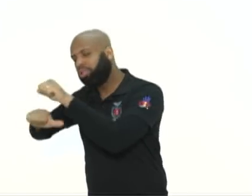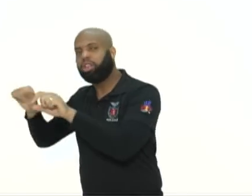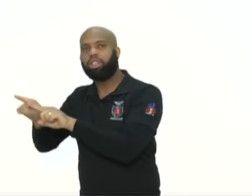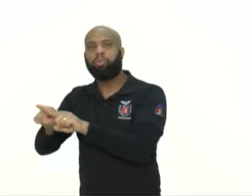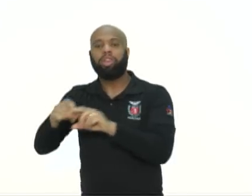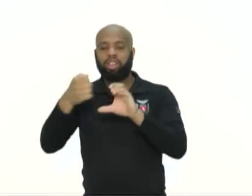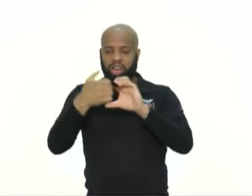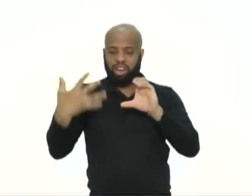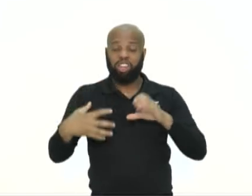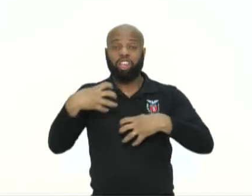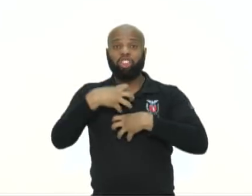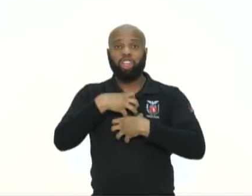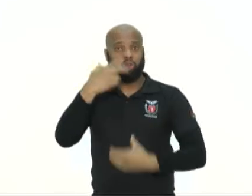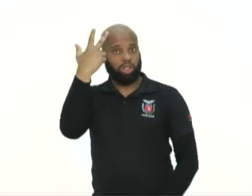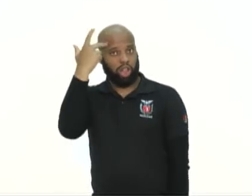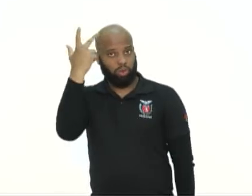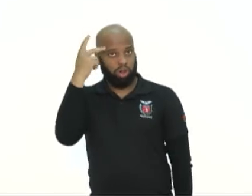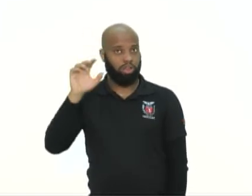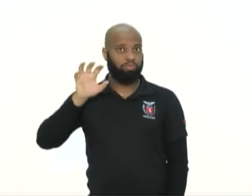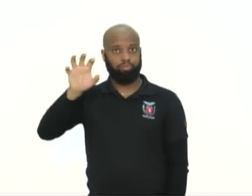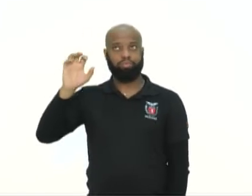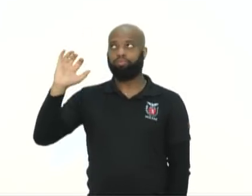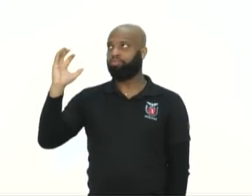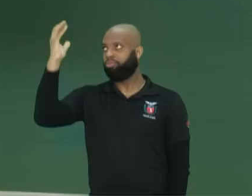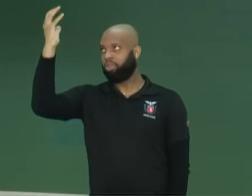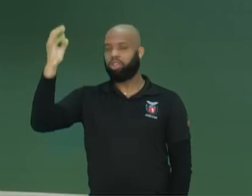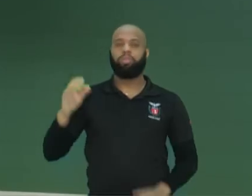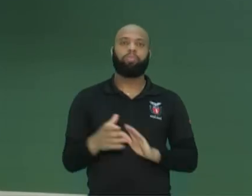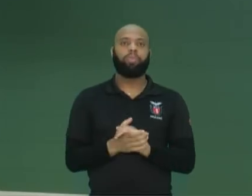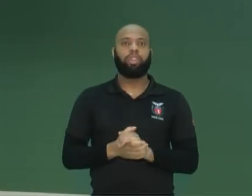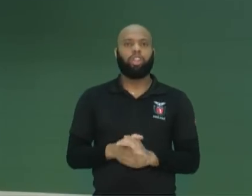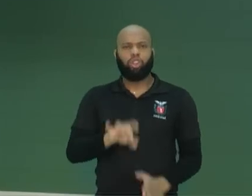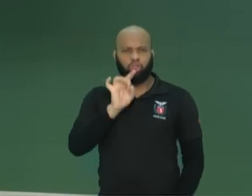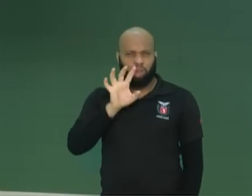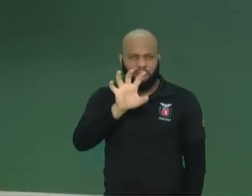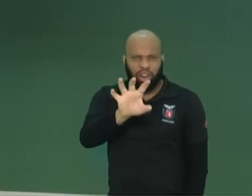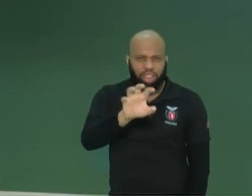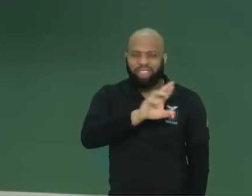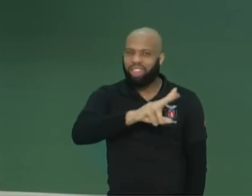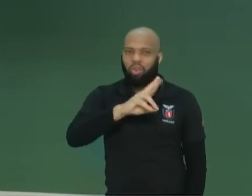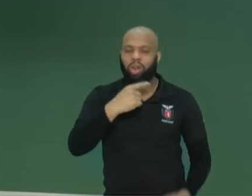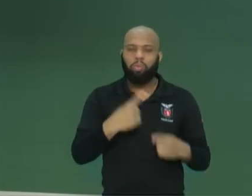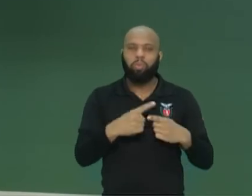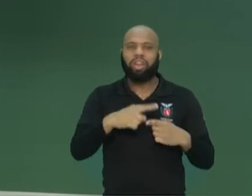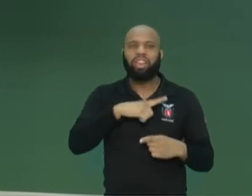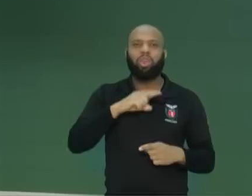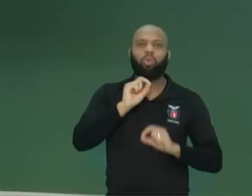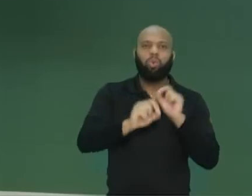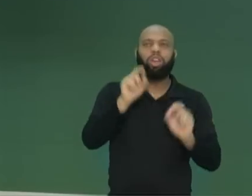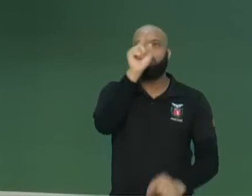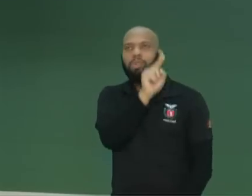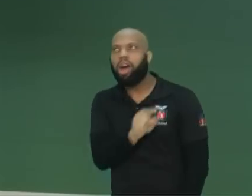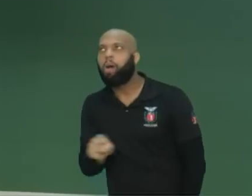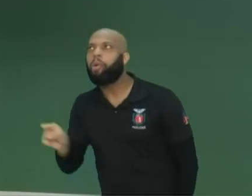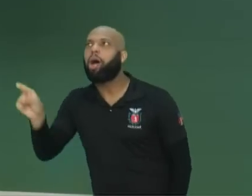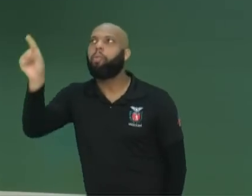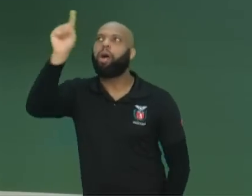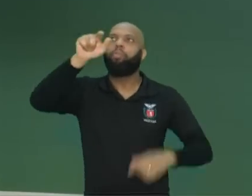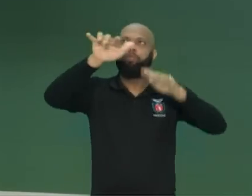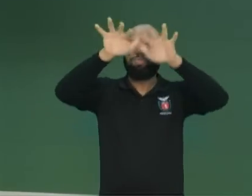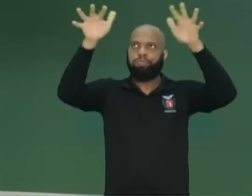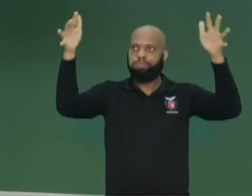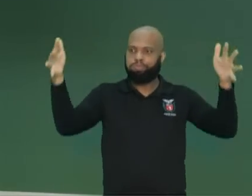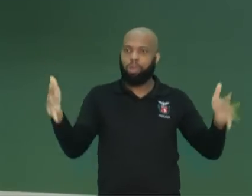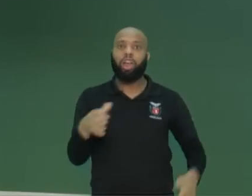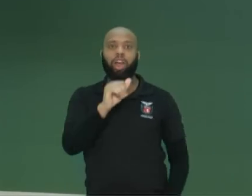das características naturais ali daquele clima. E aí não fica só ali, porque há uma circulação da atmosfera, né?